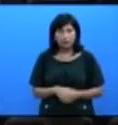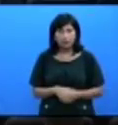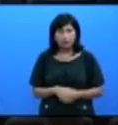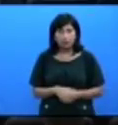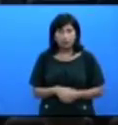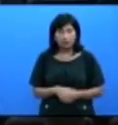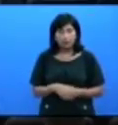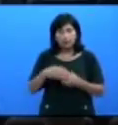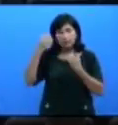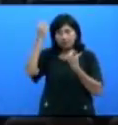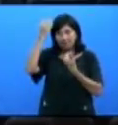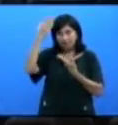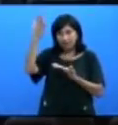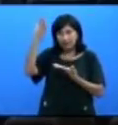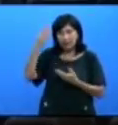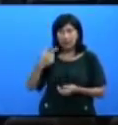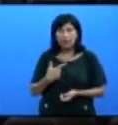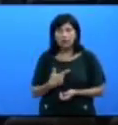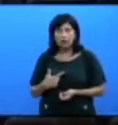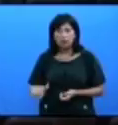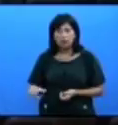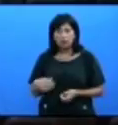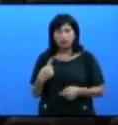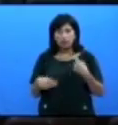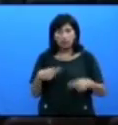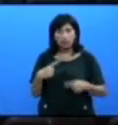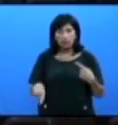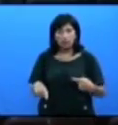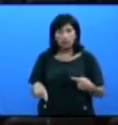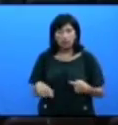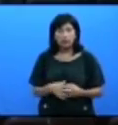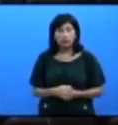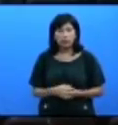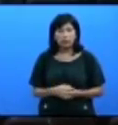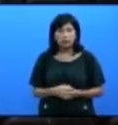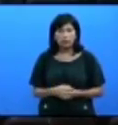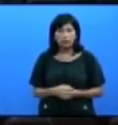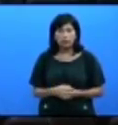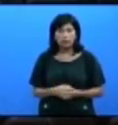segundos. Eu agradeço. Continua em discussão.